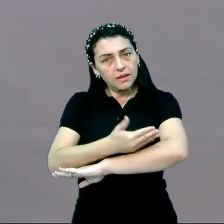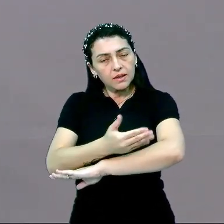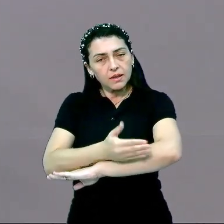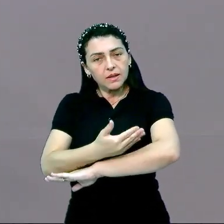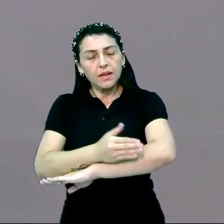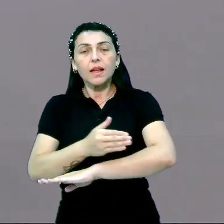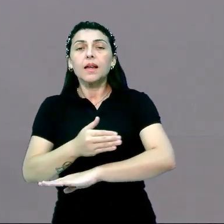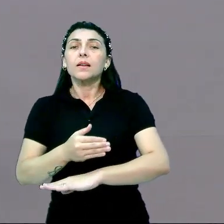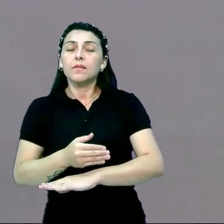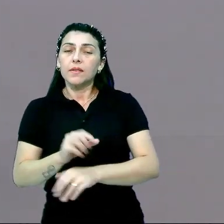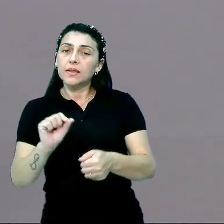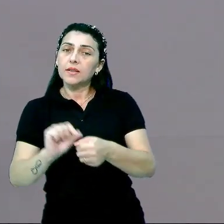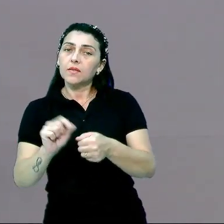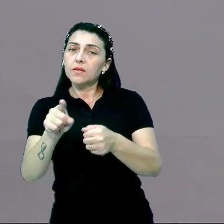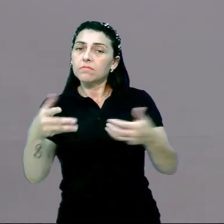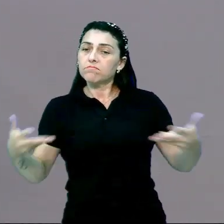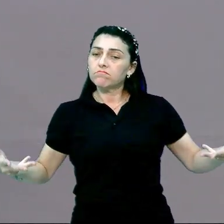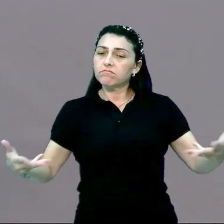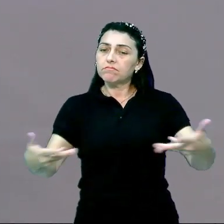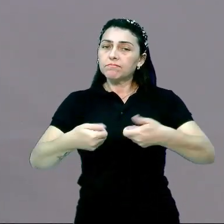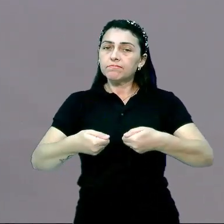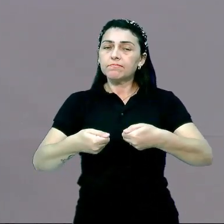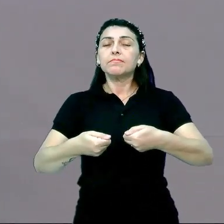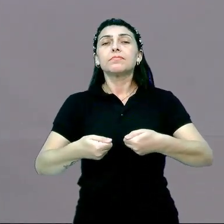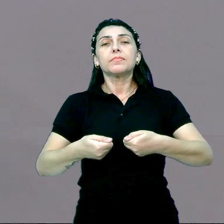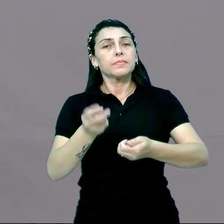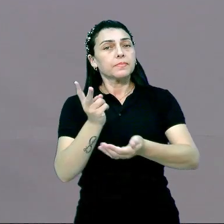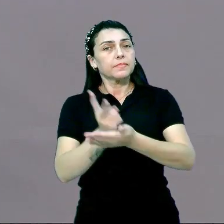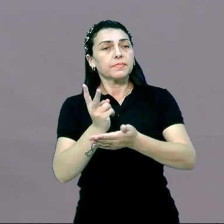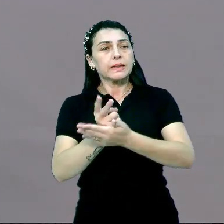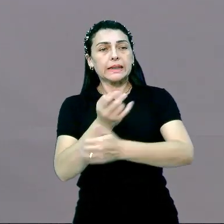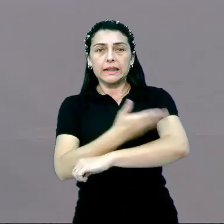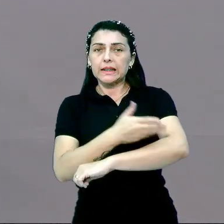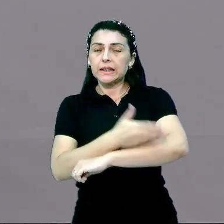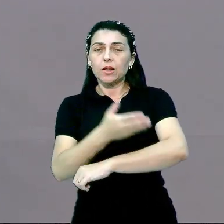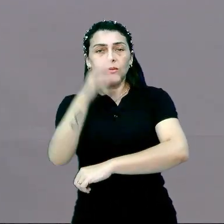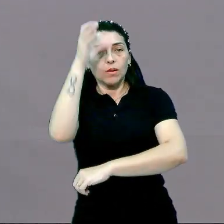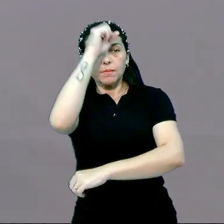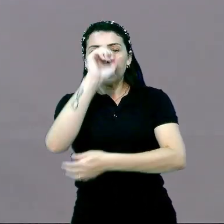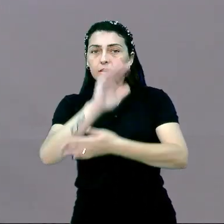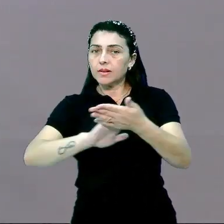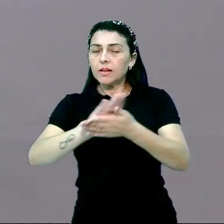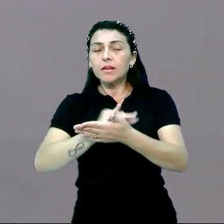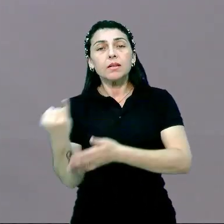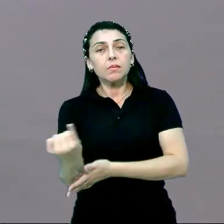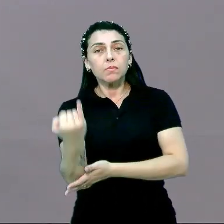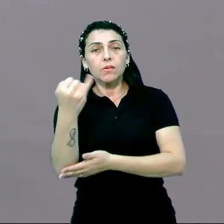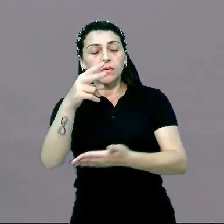É a prática que vai fazer com que você aperfeiçoe. Sem treinar, a gente não aprende. É